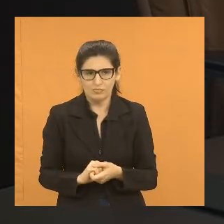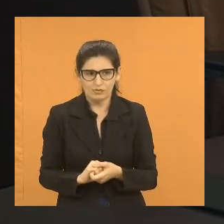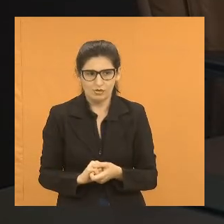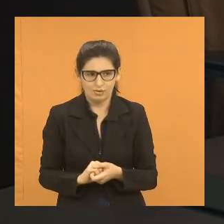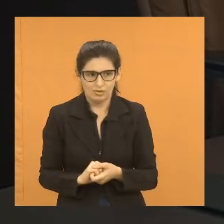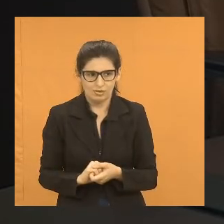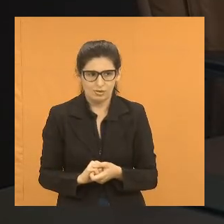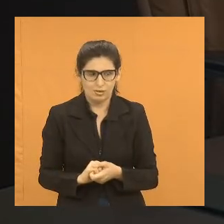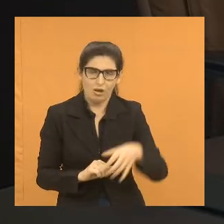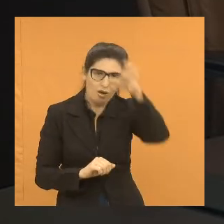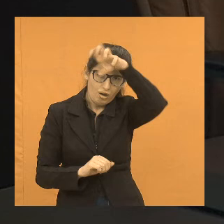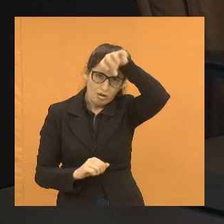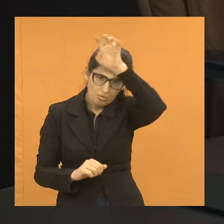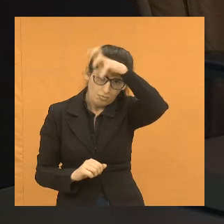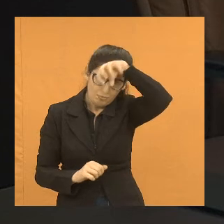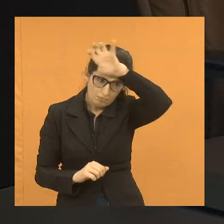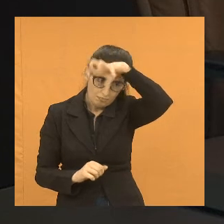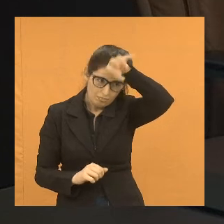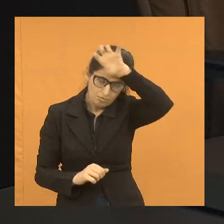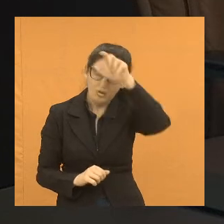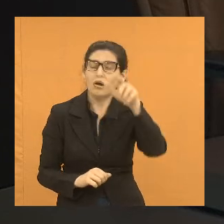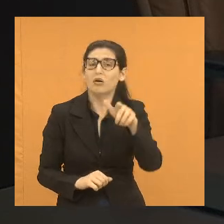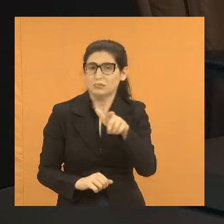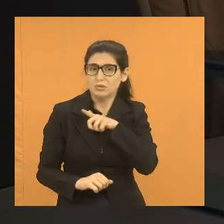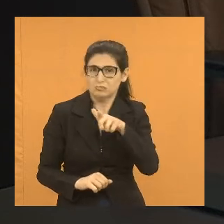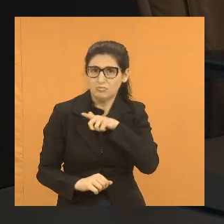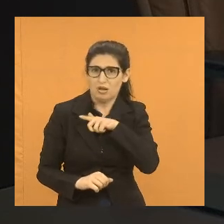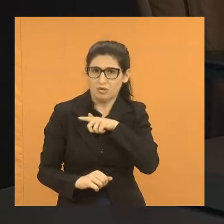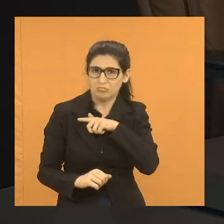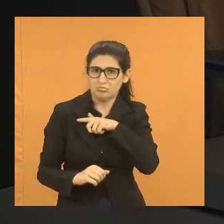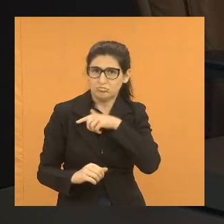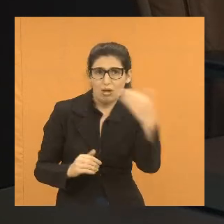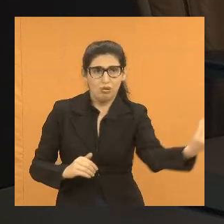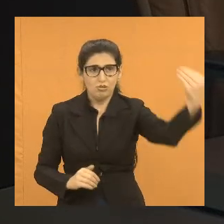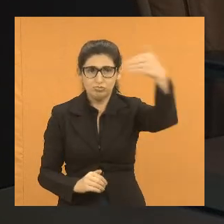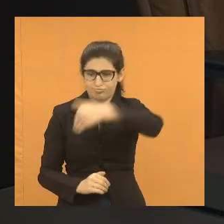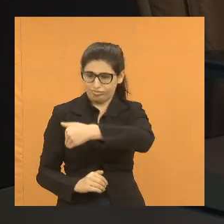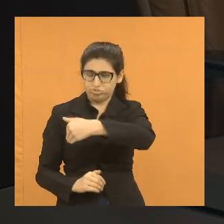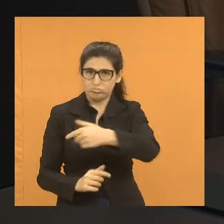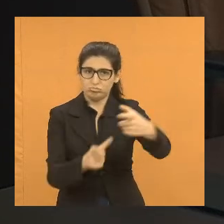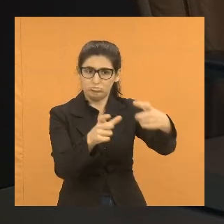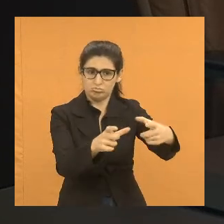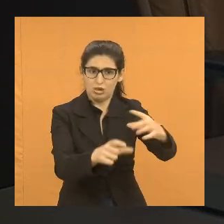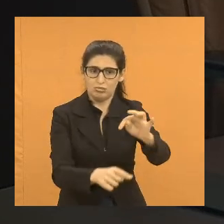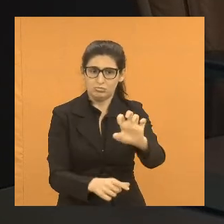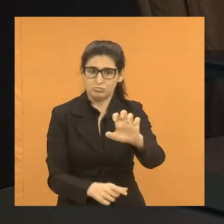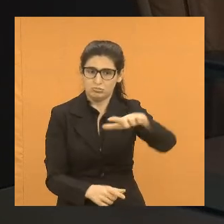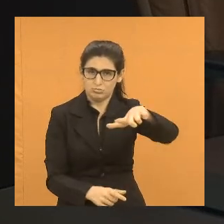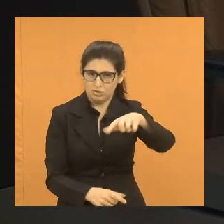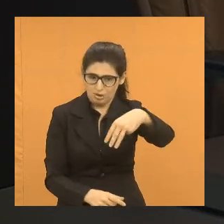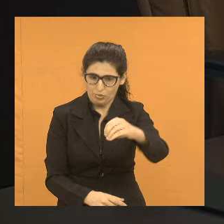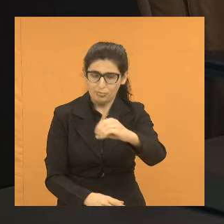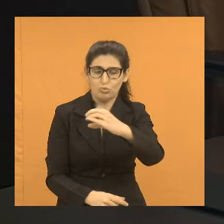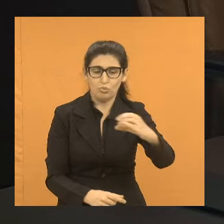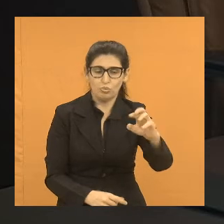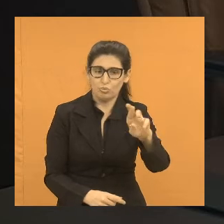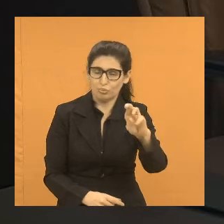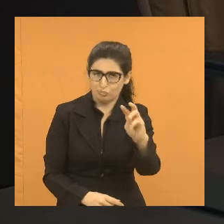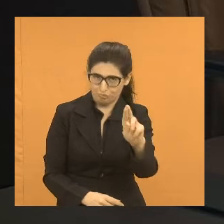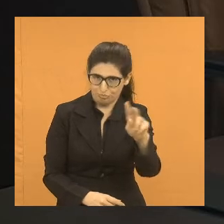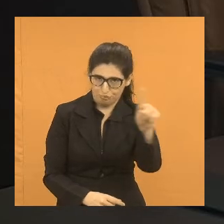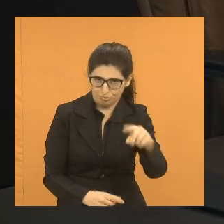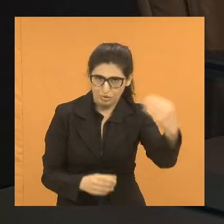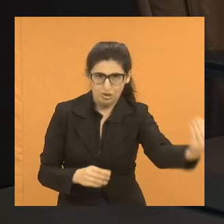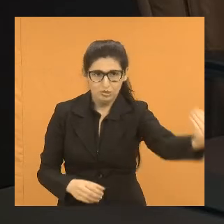a ambulância vir trazer o Dr. Thelma de Almeida Cruz, então por que já não tem